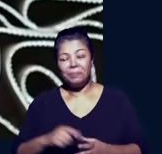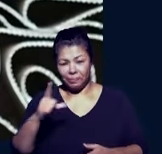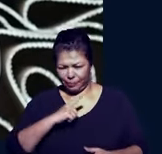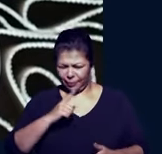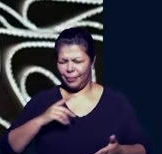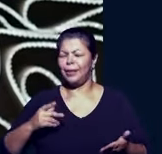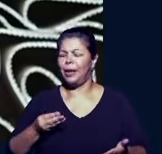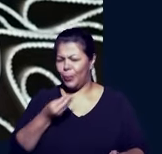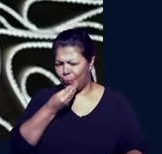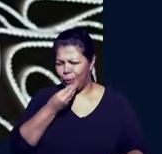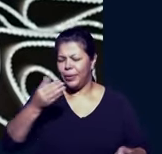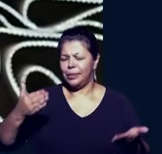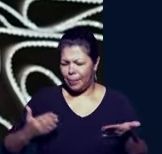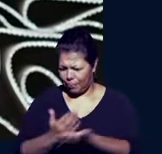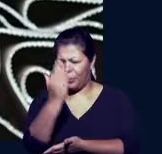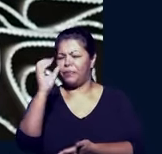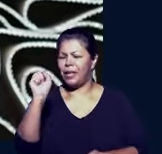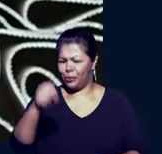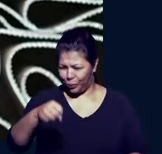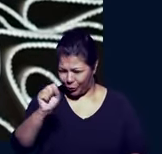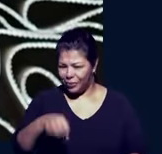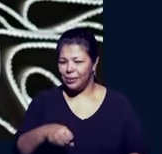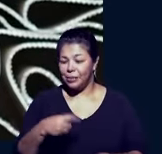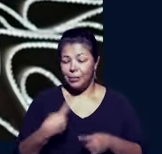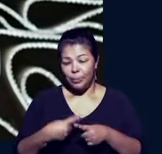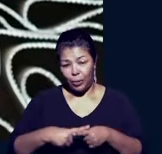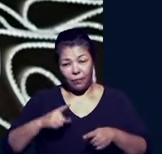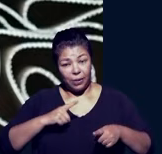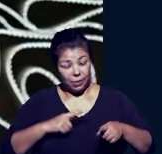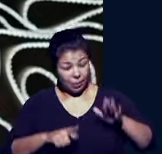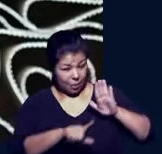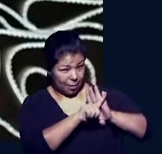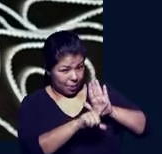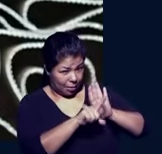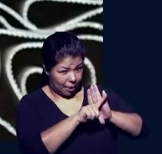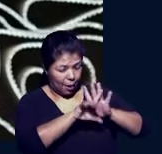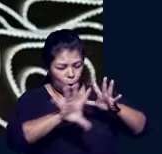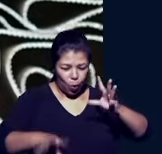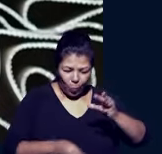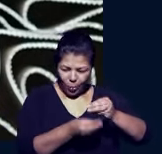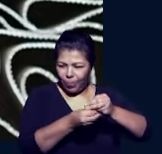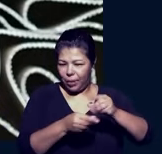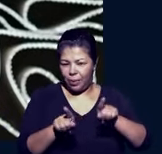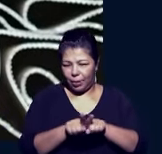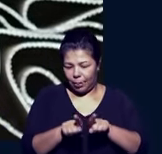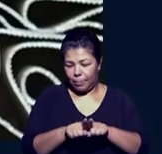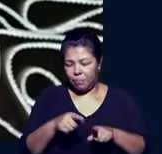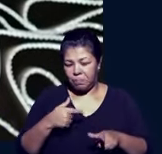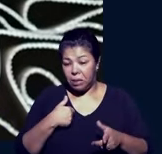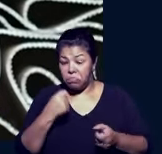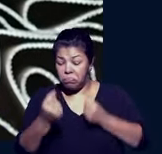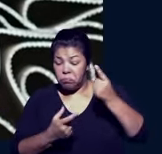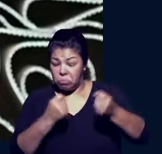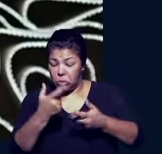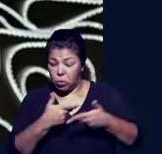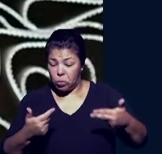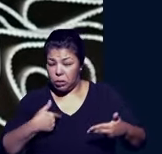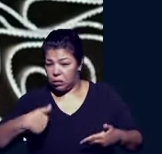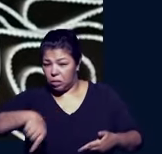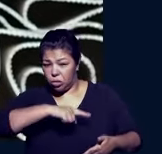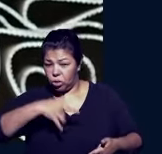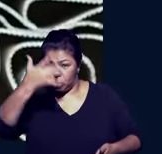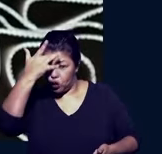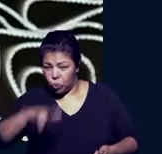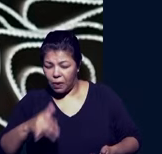com matérias que vão ficar para lei complementar Como disse aqui o Cláudio Castro algumas coisas que a gente não sabe a gente não tem ainda